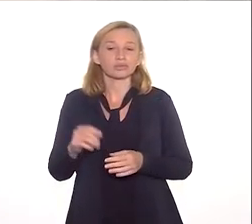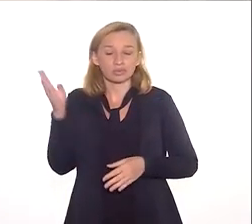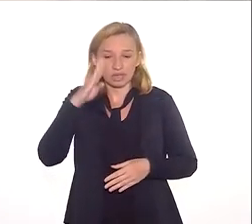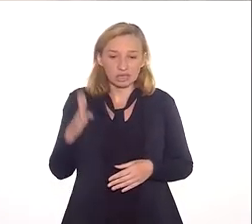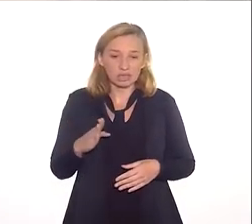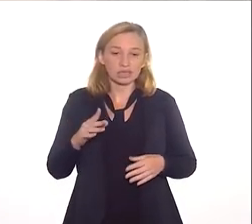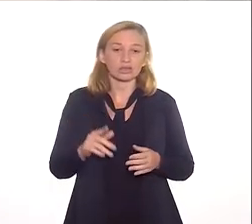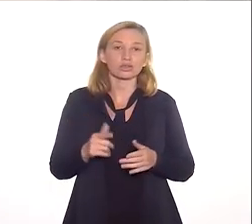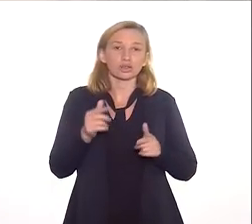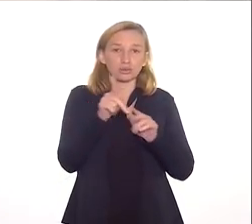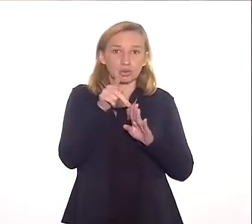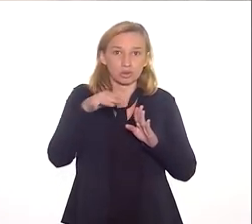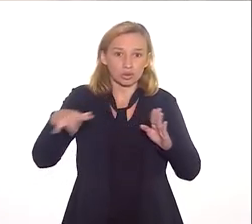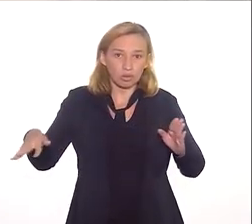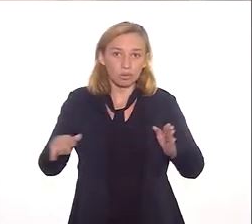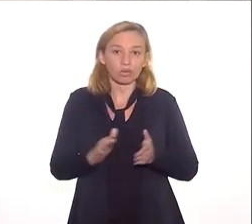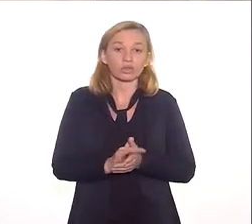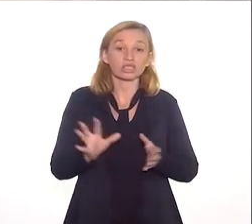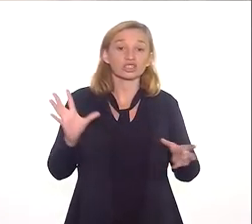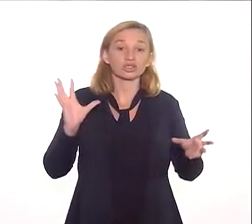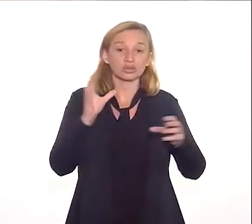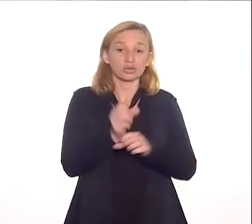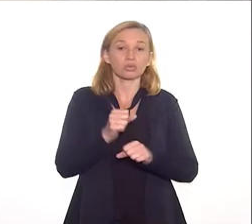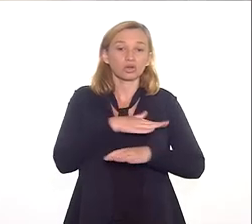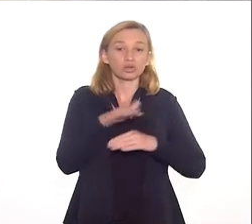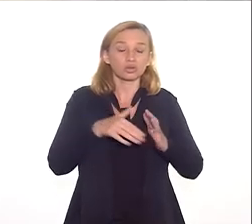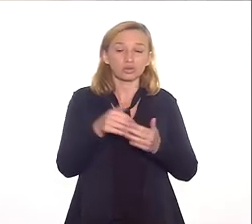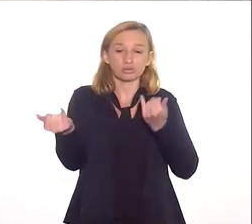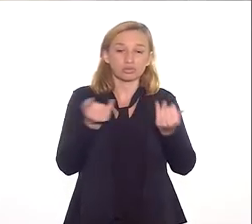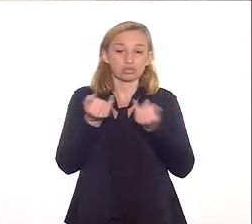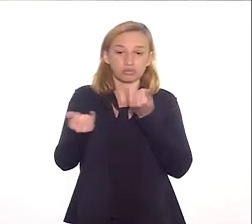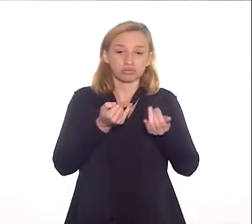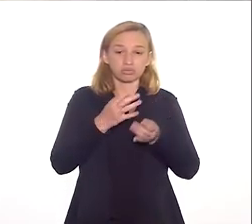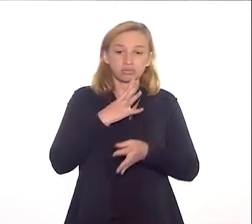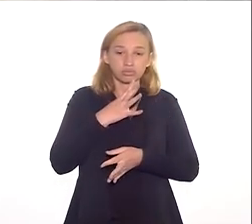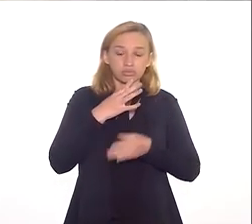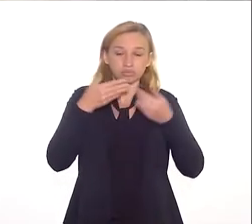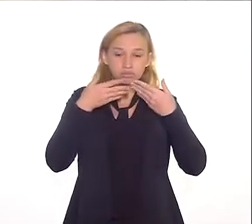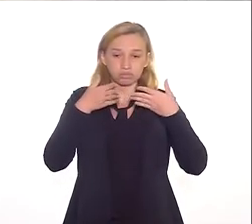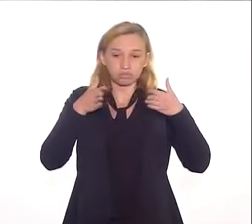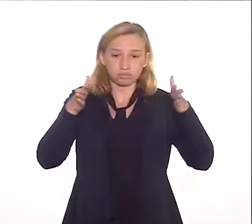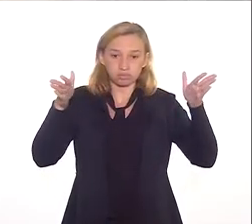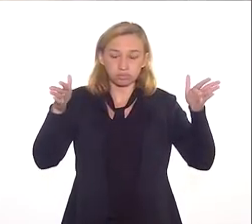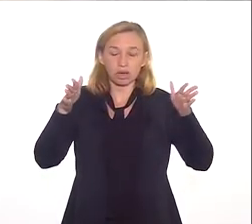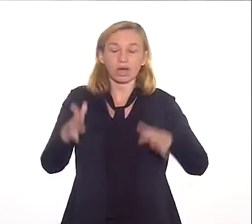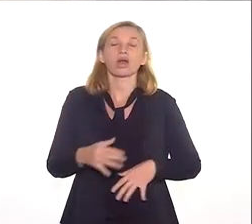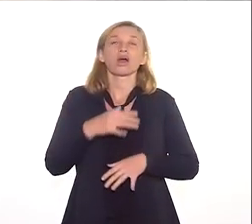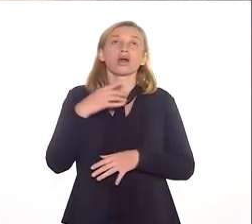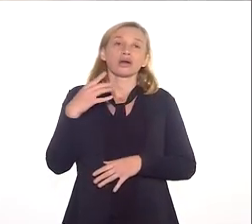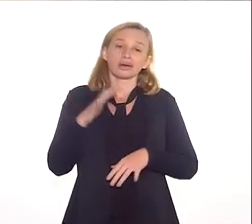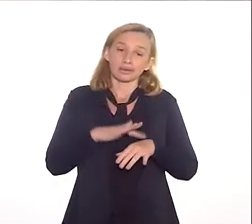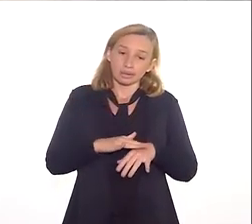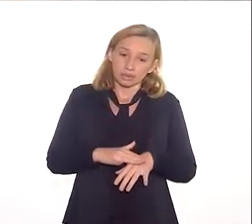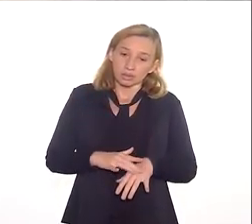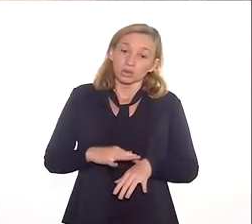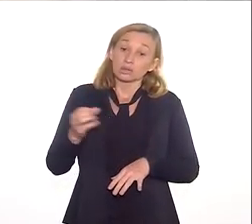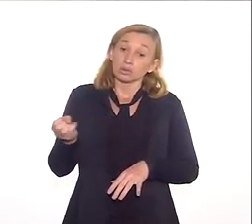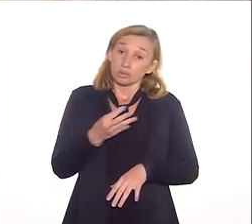né, com seus protocolos, a gente somou todo esse conhecimento, que, volto a dizer, é uma